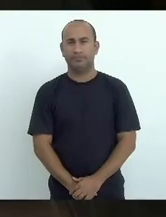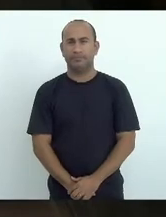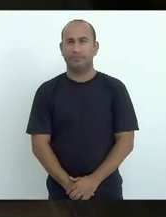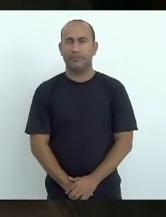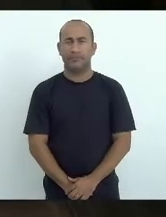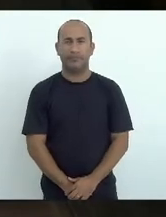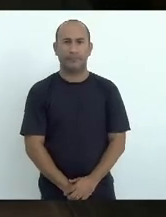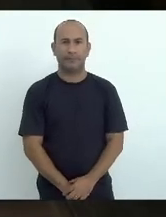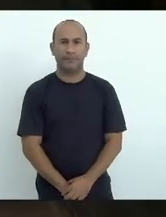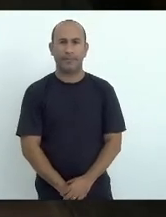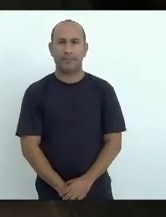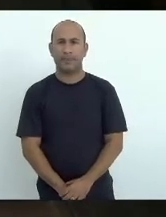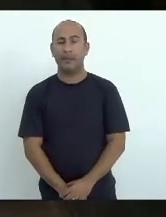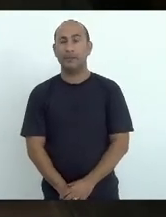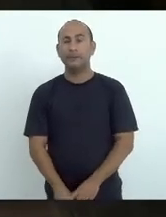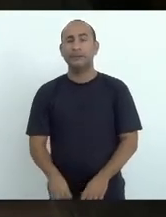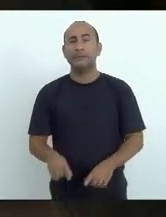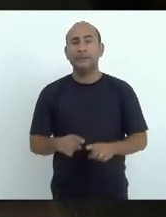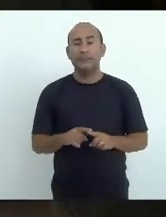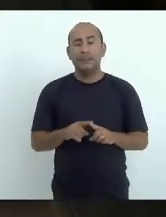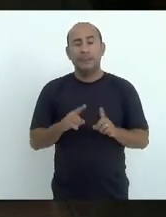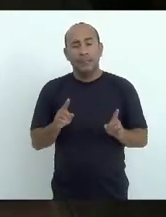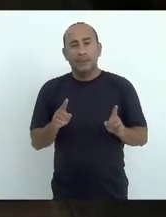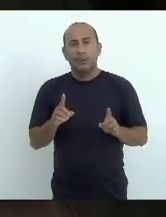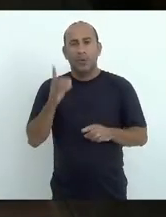E o deputado Lira